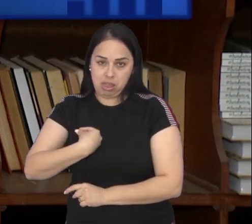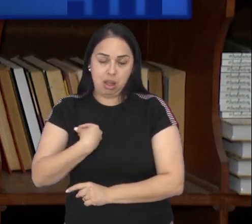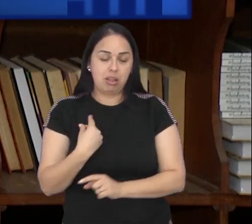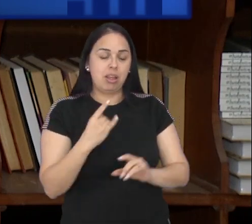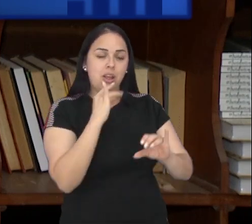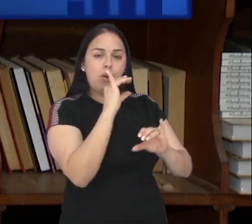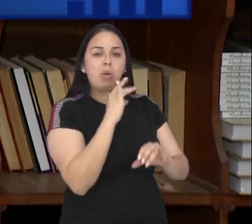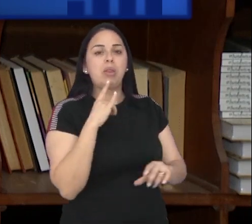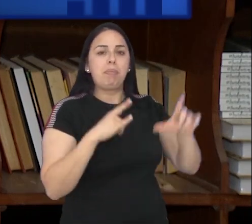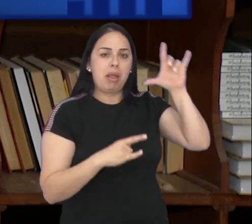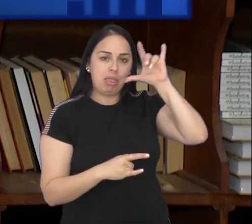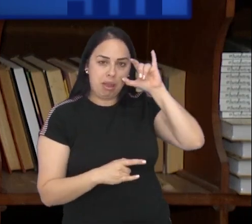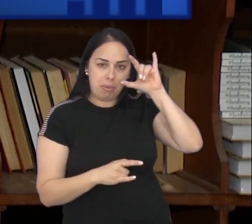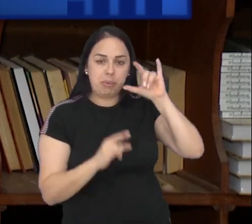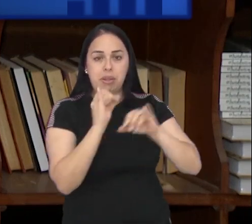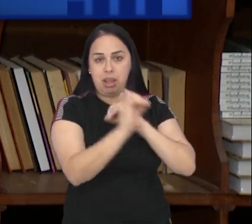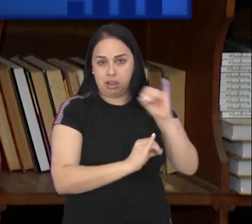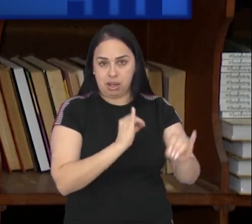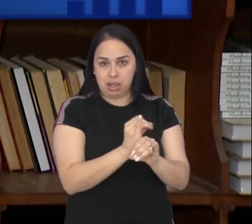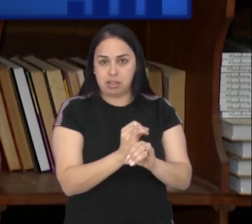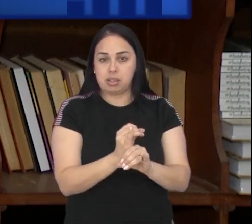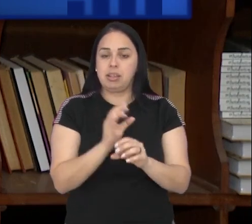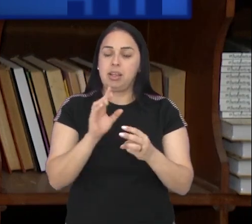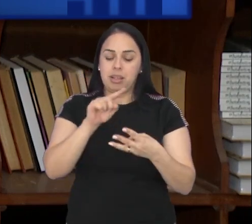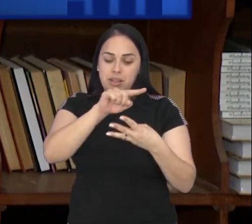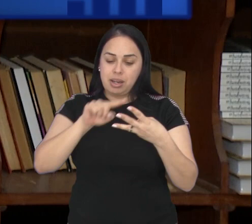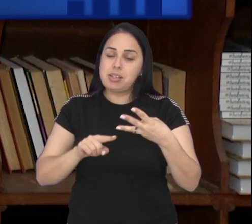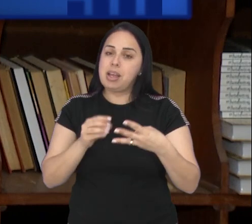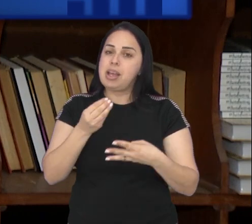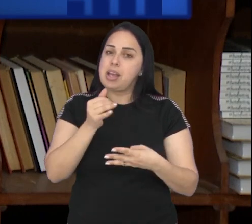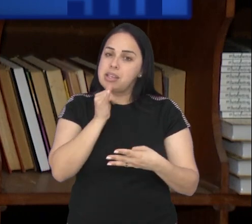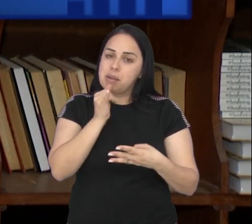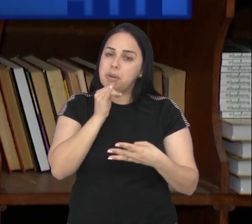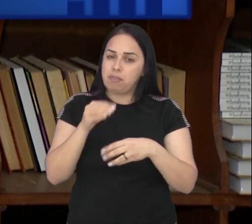não só no online como no offline. Então são 3 exemplos que